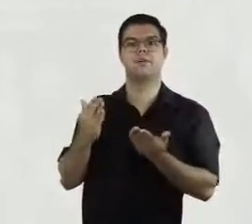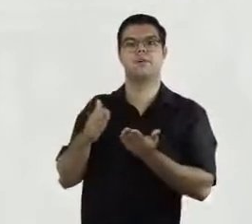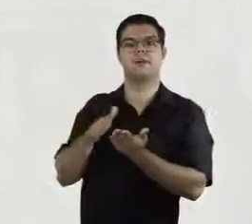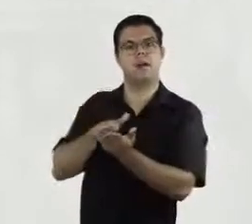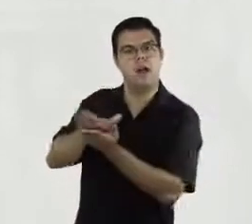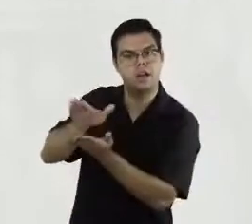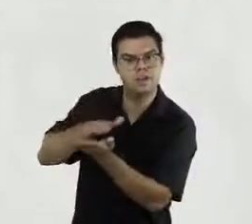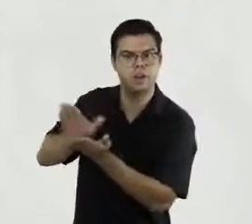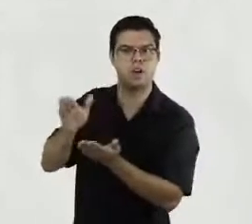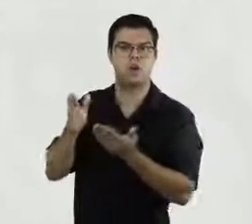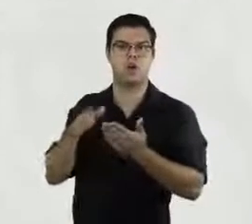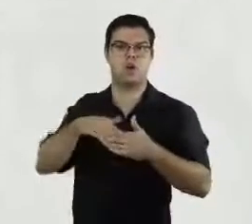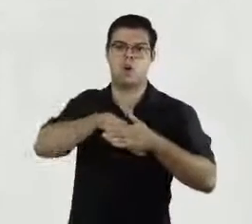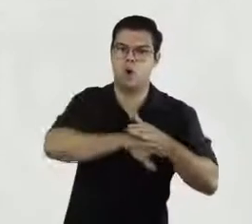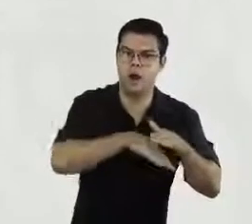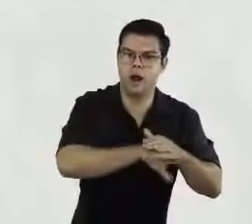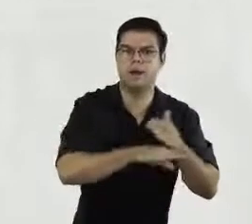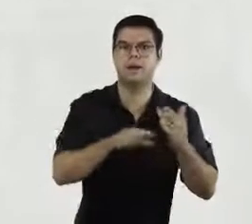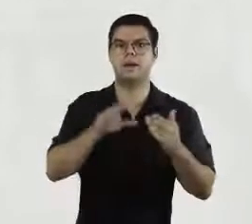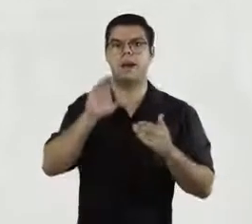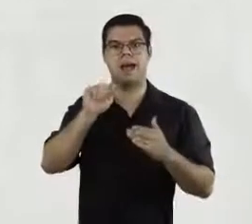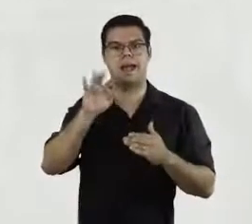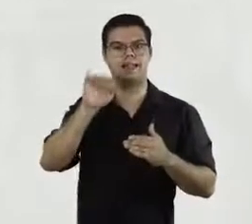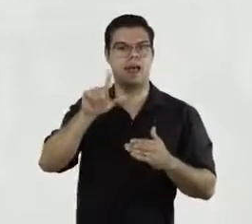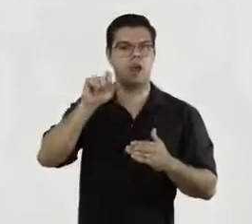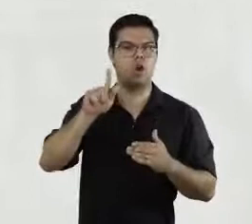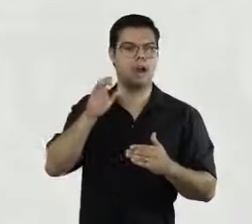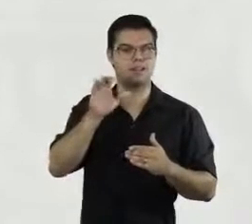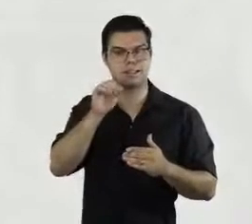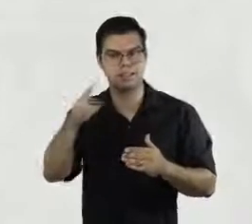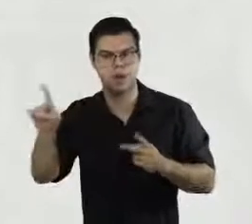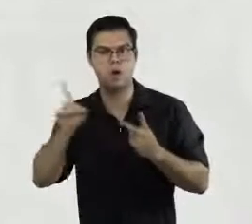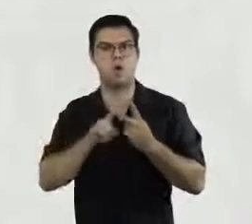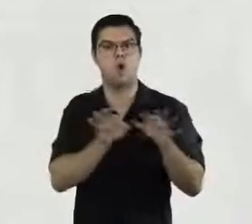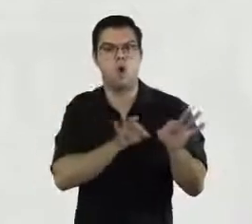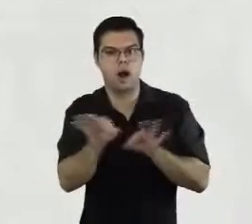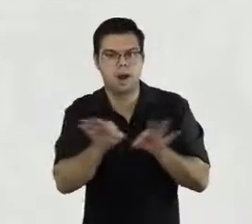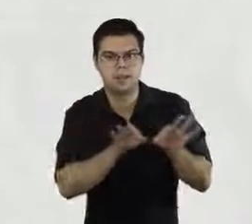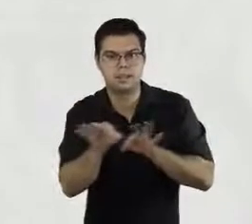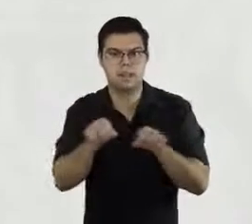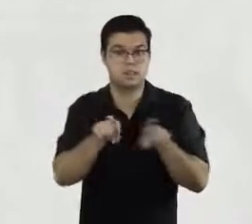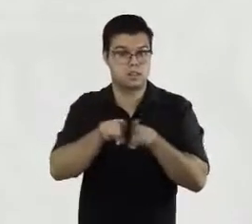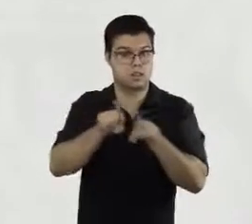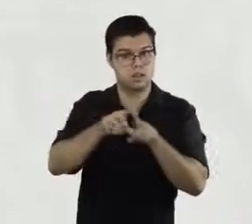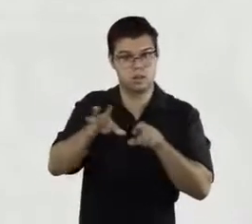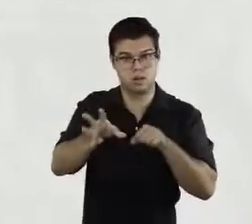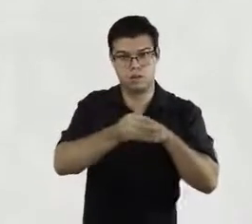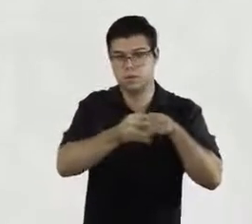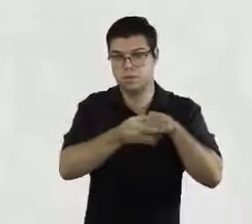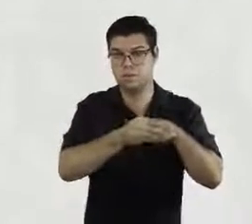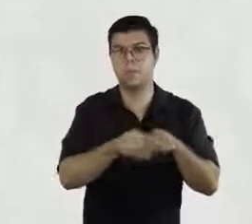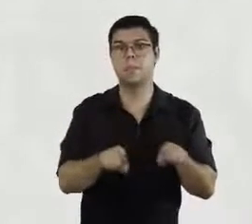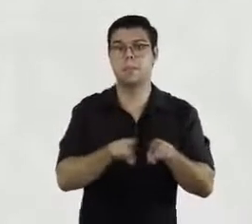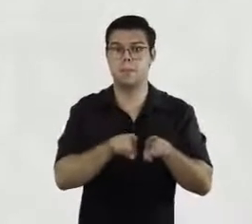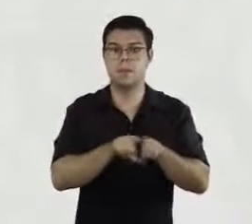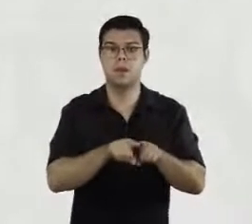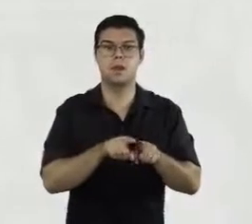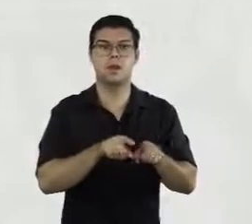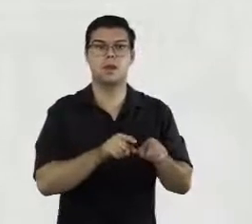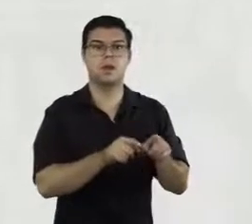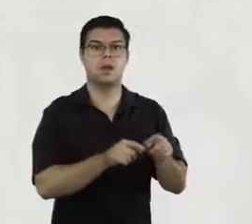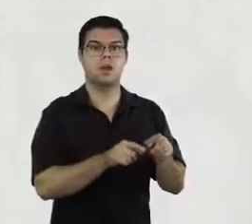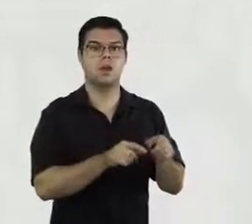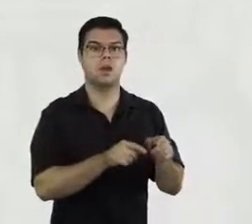editoração, colecionismo, catalogação, organização e classificação do conhecimento, preservação